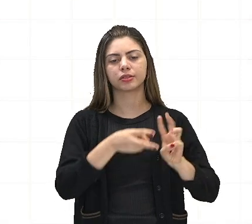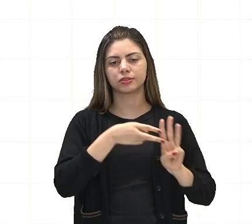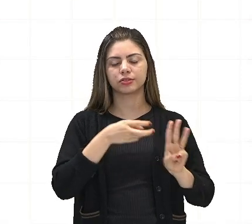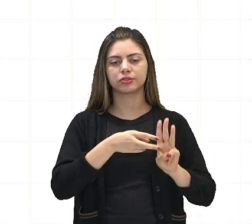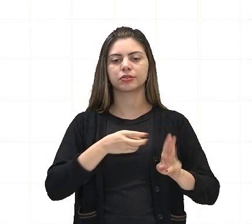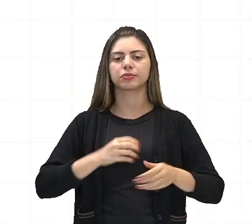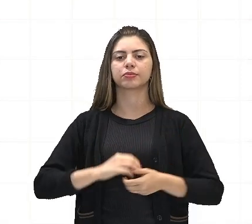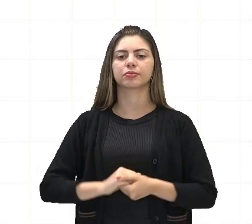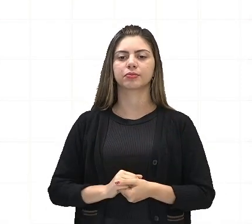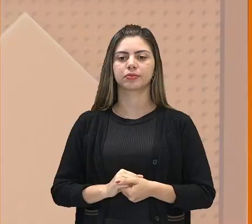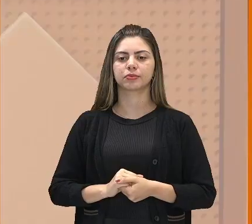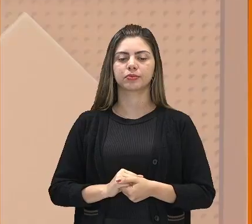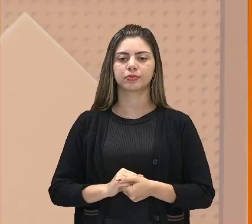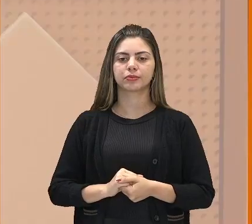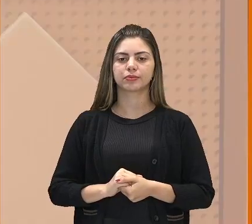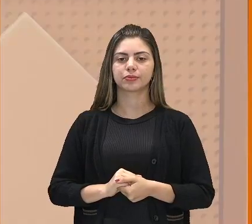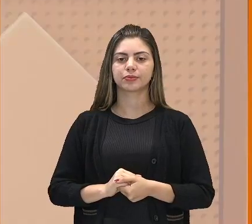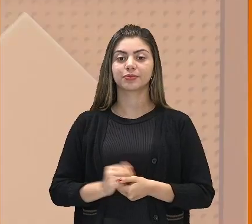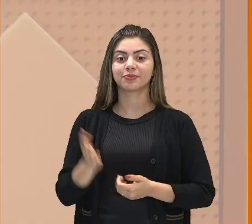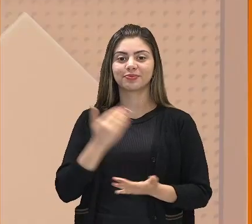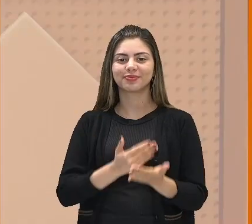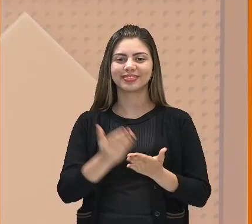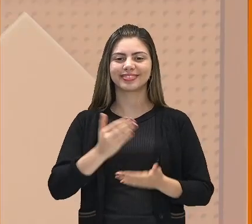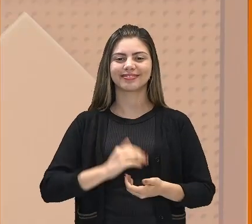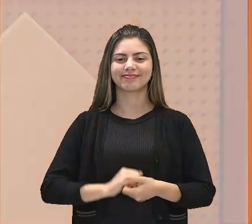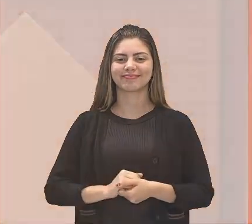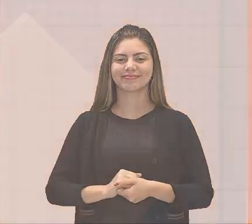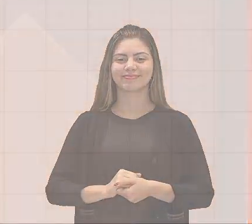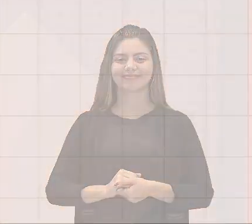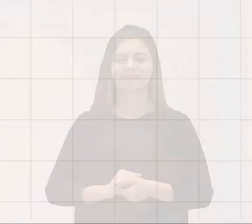e indígenas. Vamos para a nossa aula?